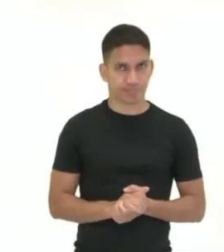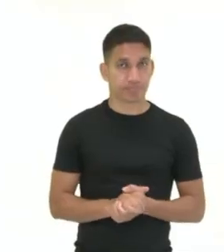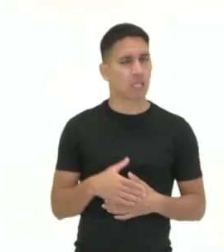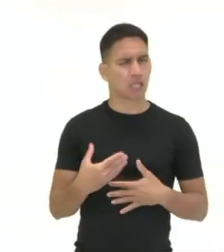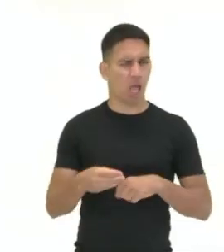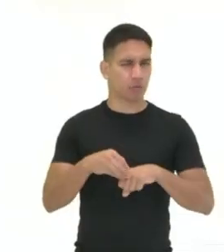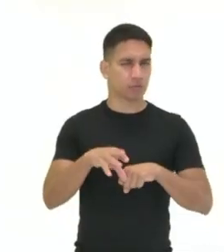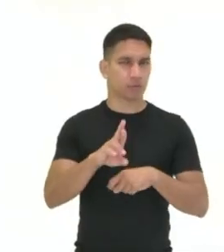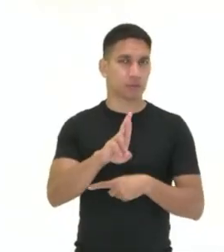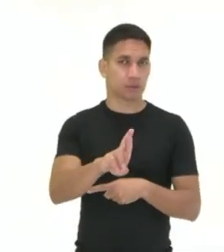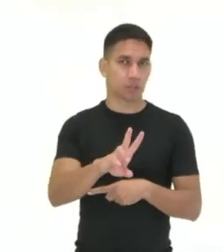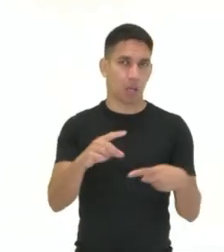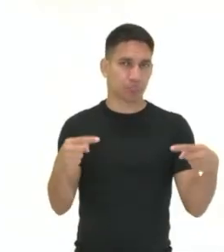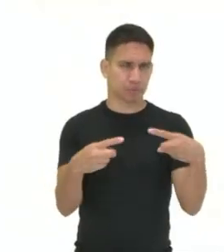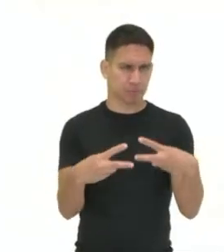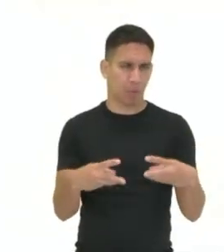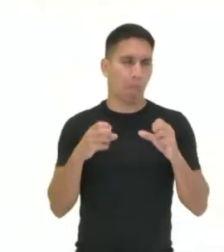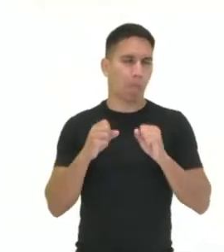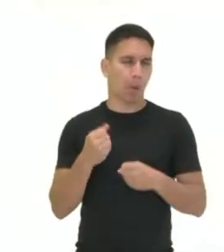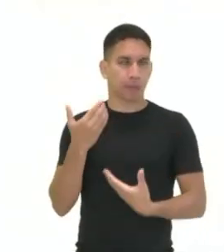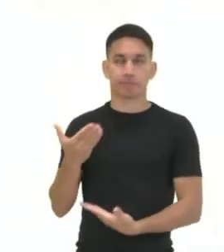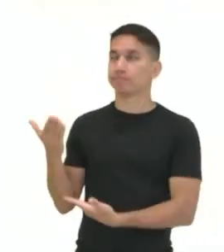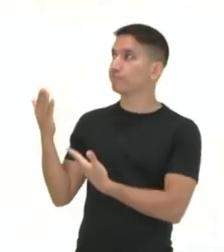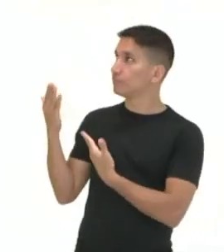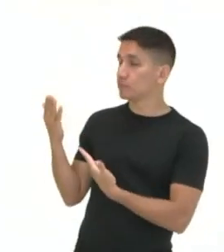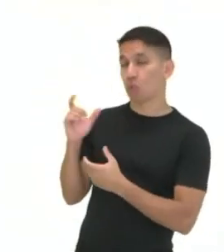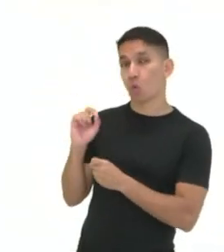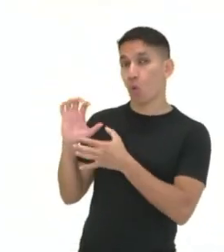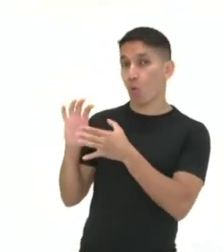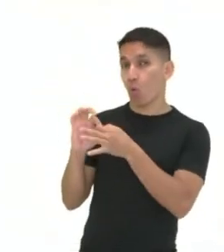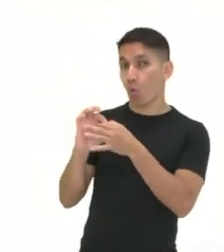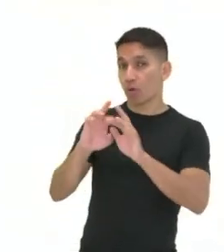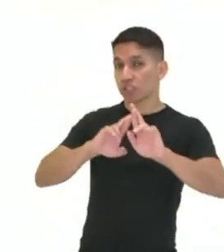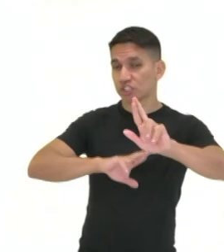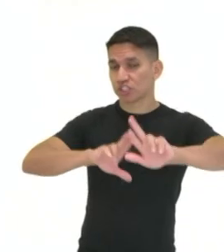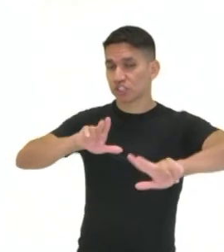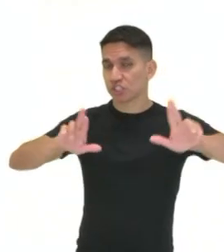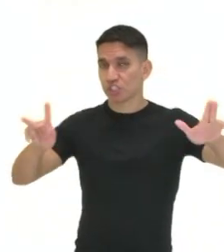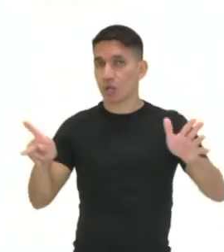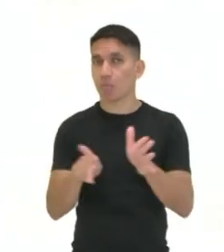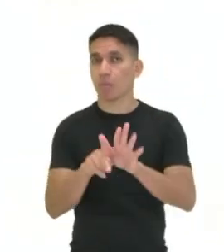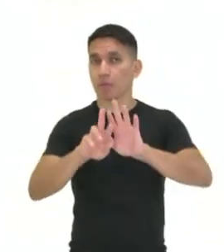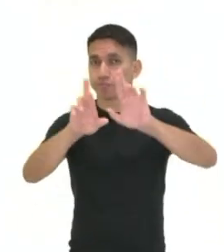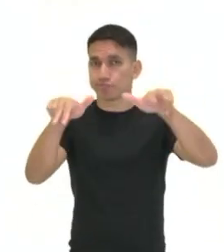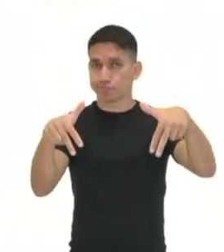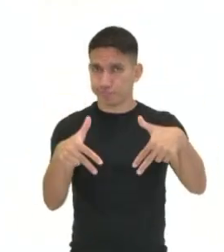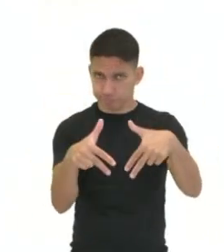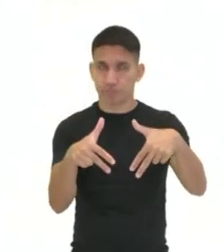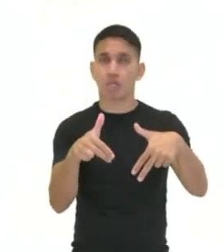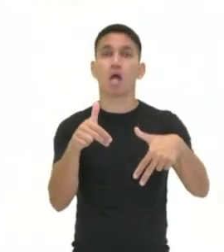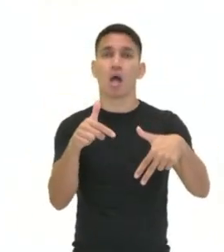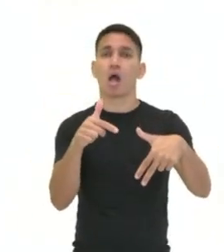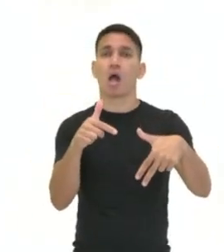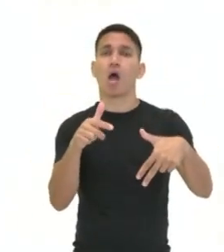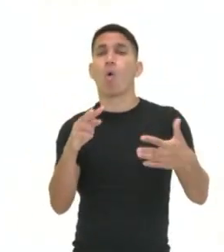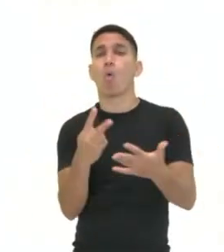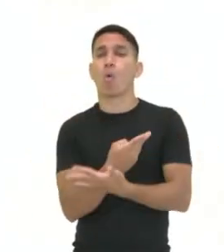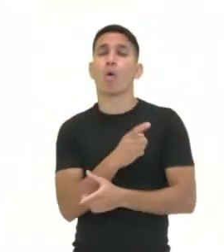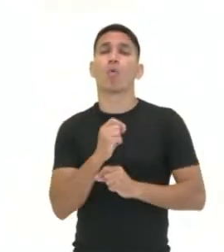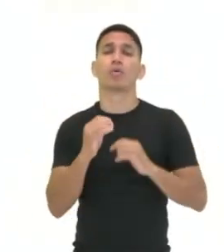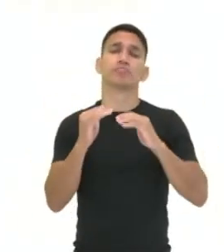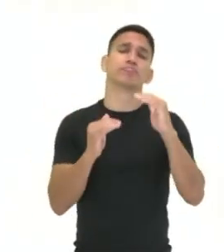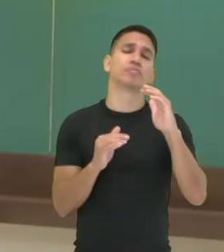Então, sua resposta deve considerar diferentes contextos em que as desigualdades de gênero ocorrem e refletir também sobre o